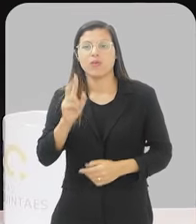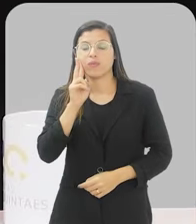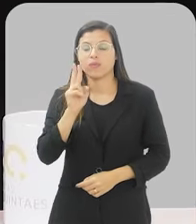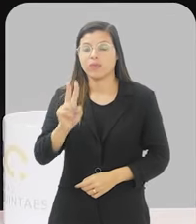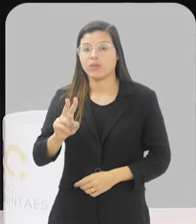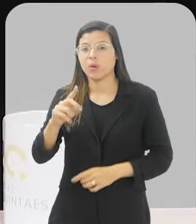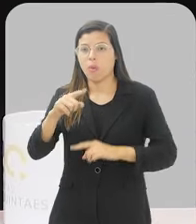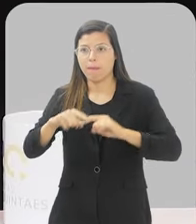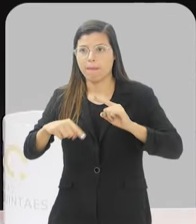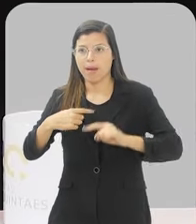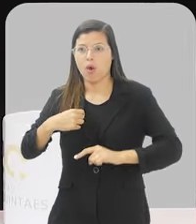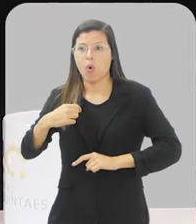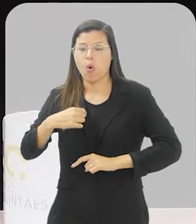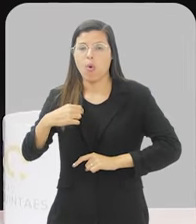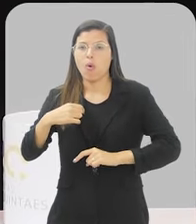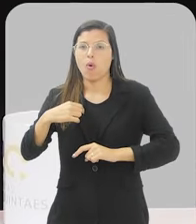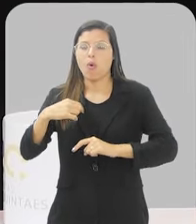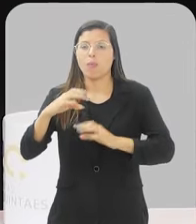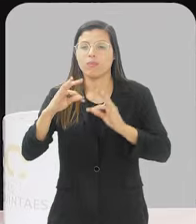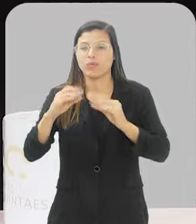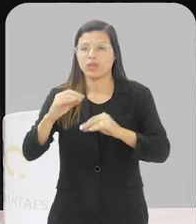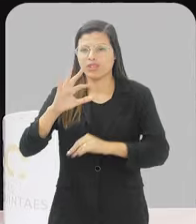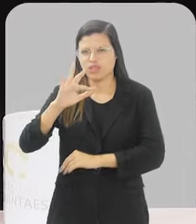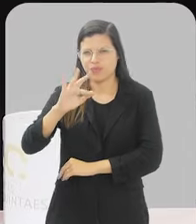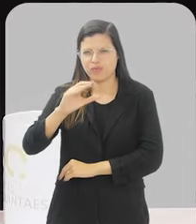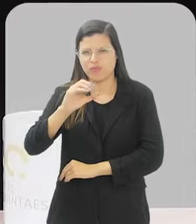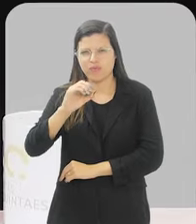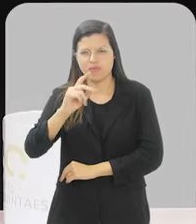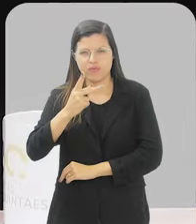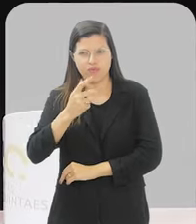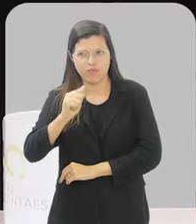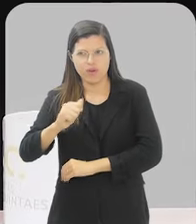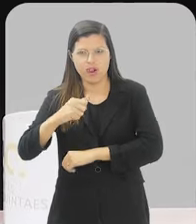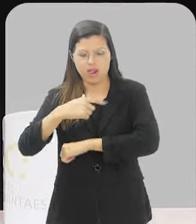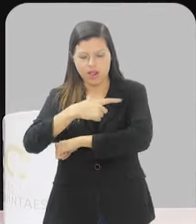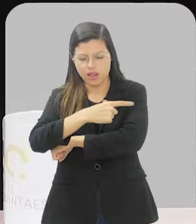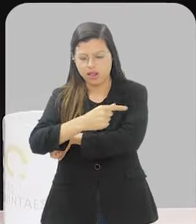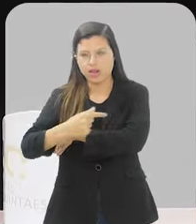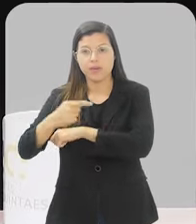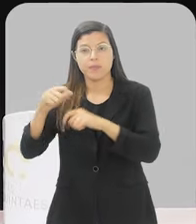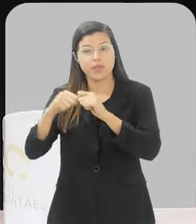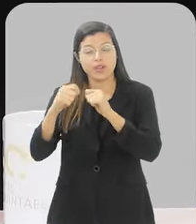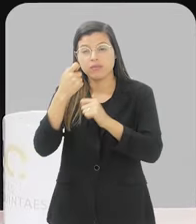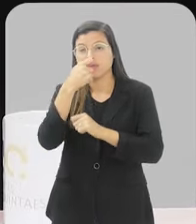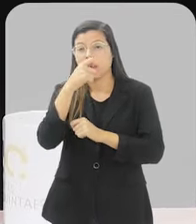Eu vi uma fantasia dele que era toda de folhagem, e ele fez uma maquiagem toda de